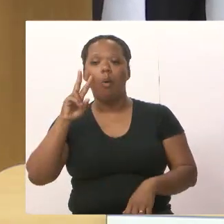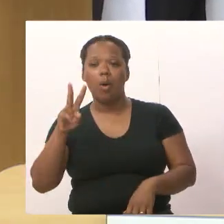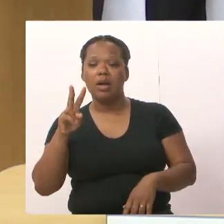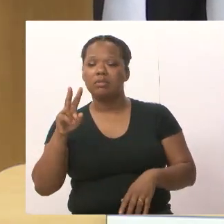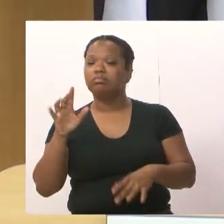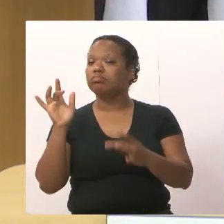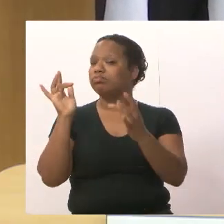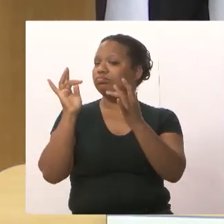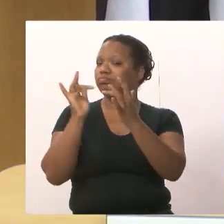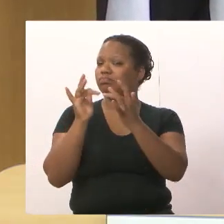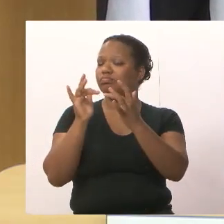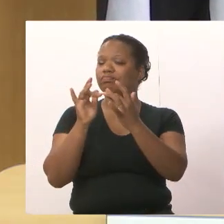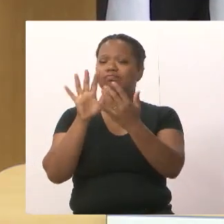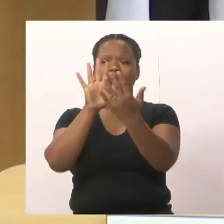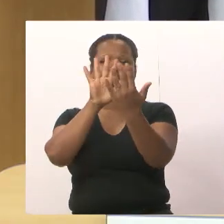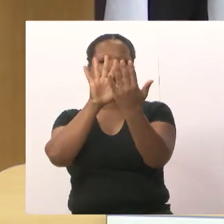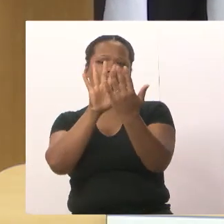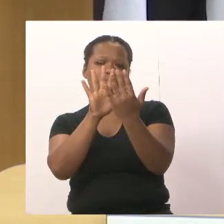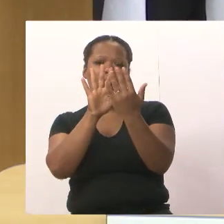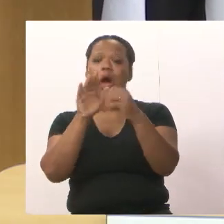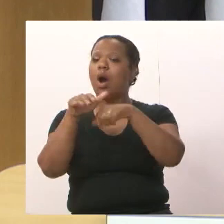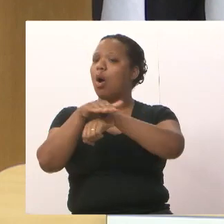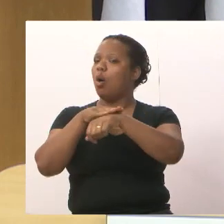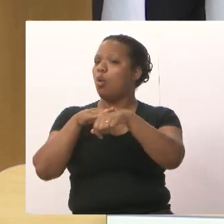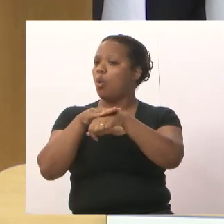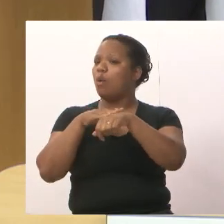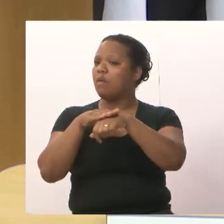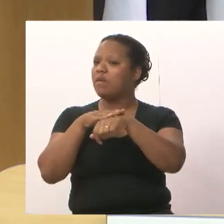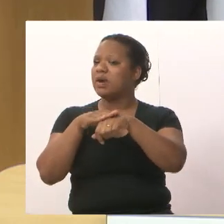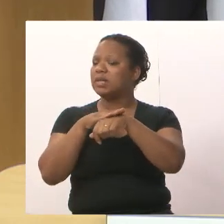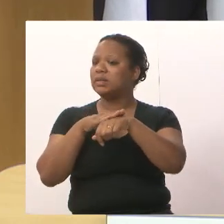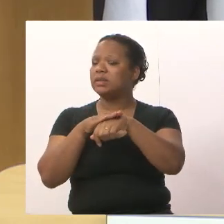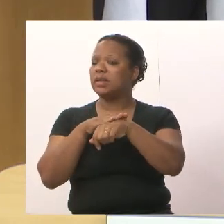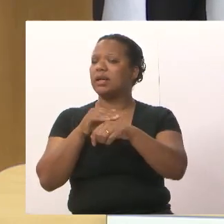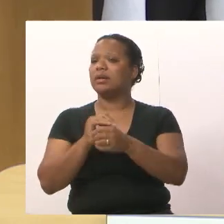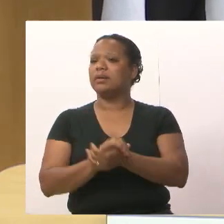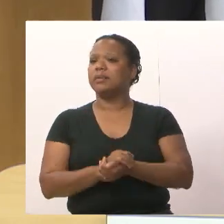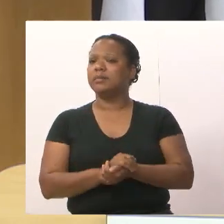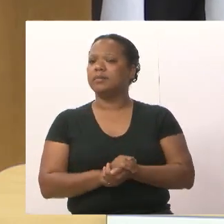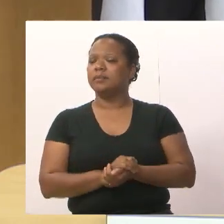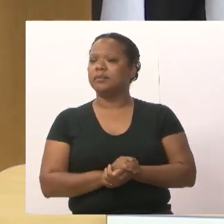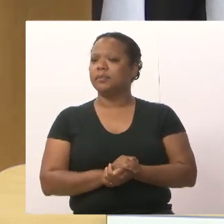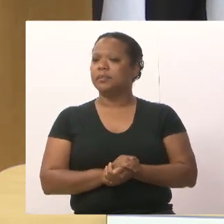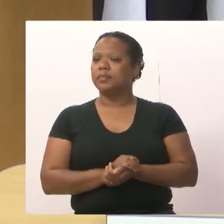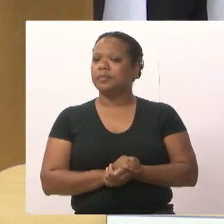olhos dessa pessoa e estar conversando, um contato mais humano.